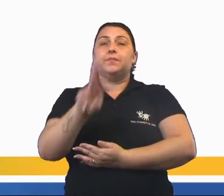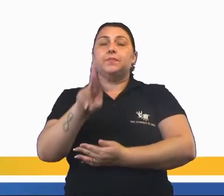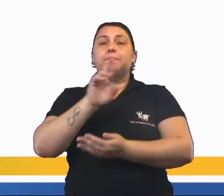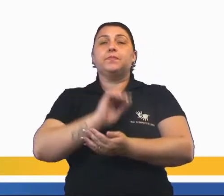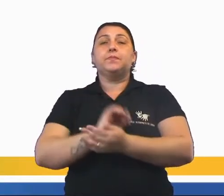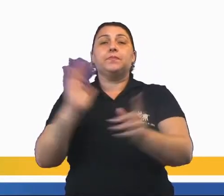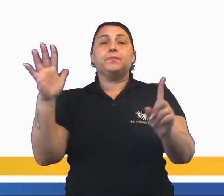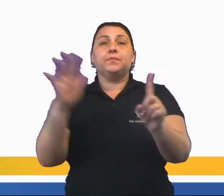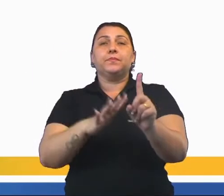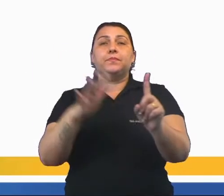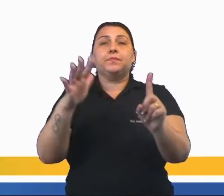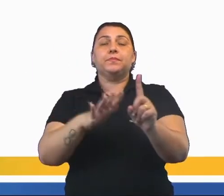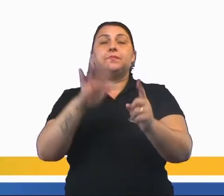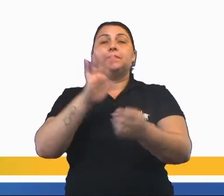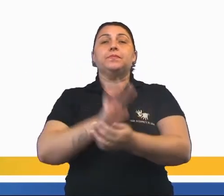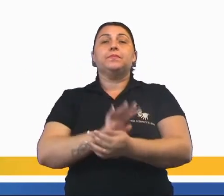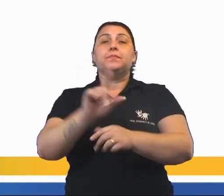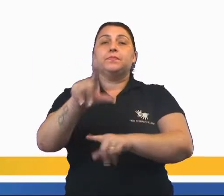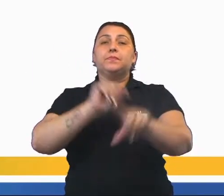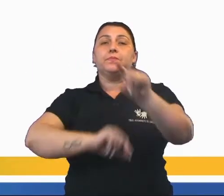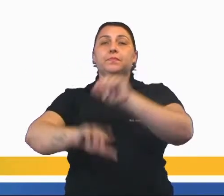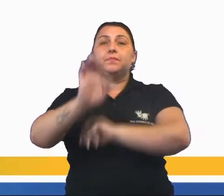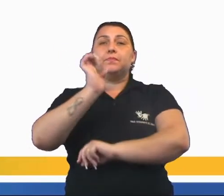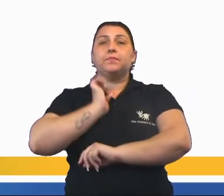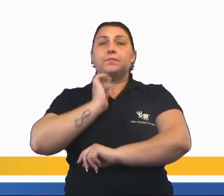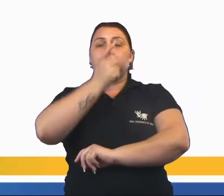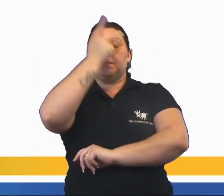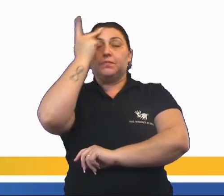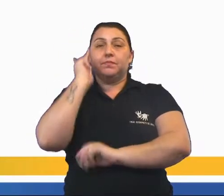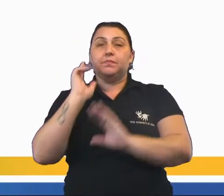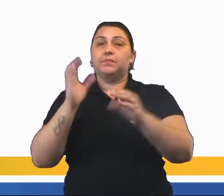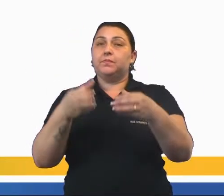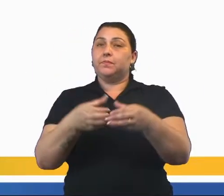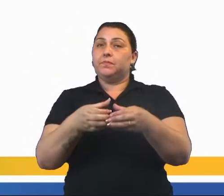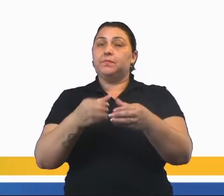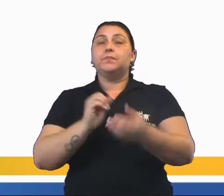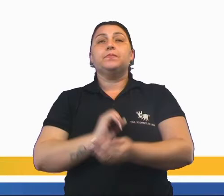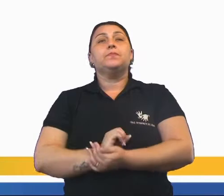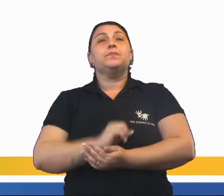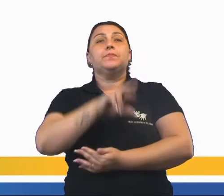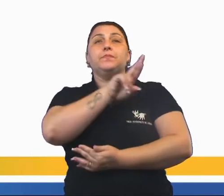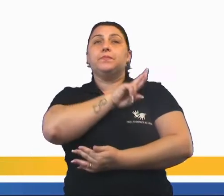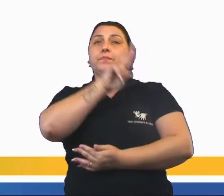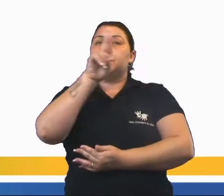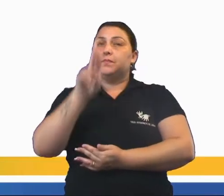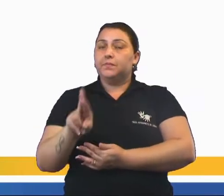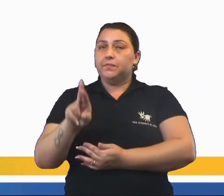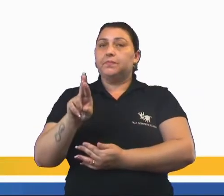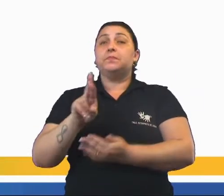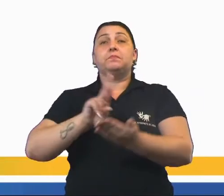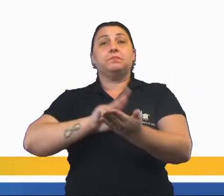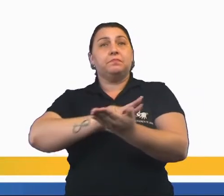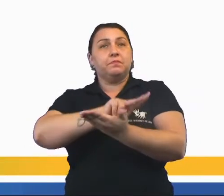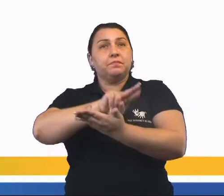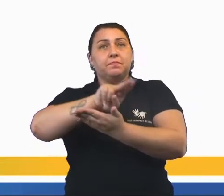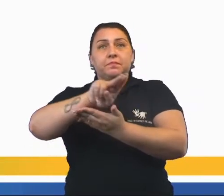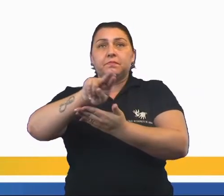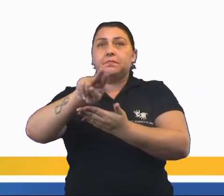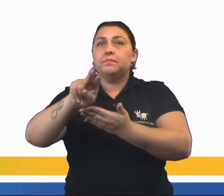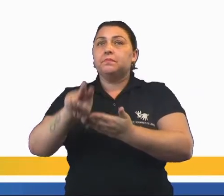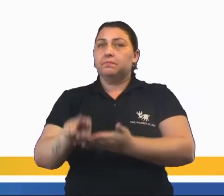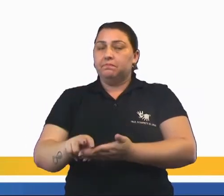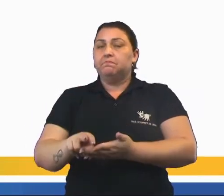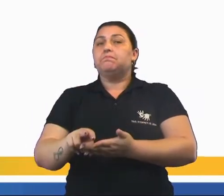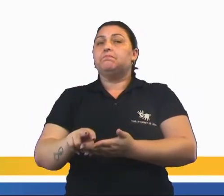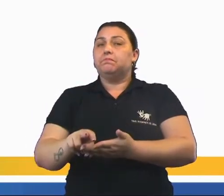Religiões, a influência nas escolhas éticas pessoais e coletivas. As religiões, em sua diversidade, que